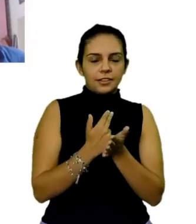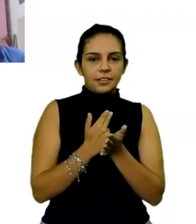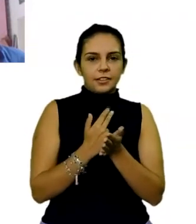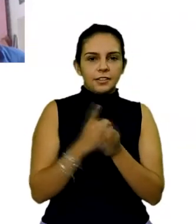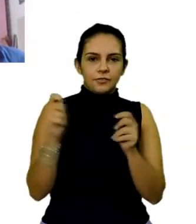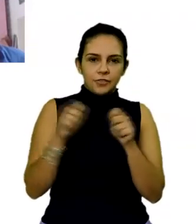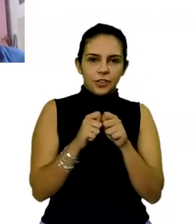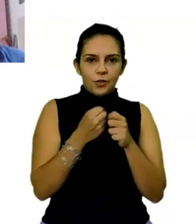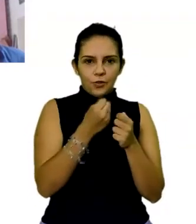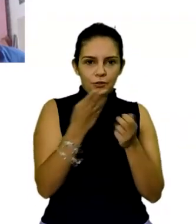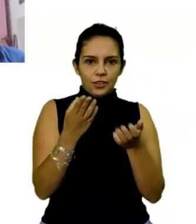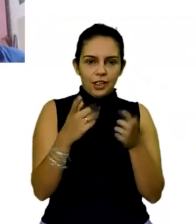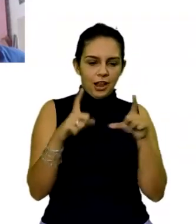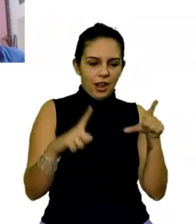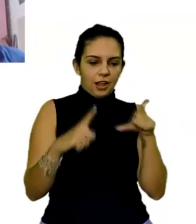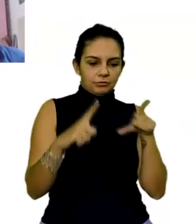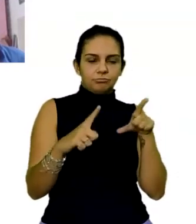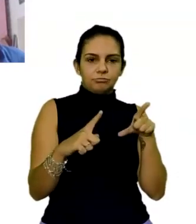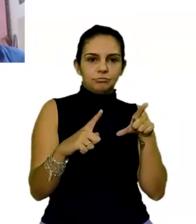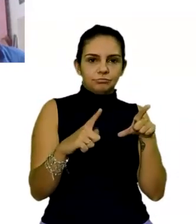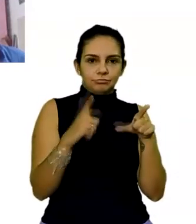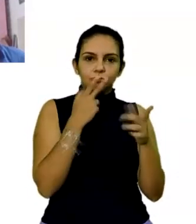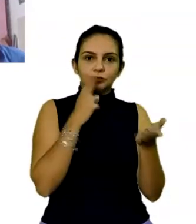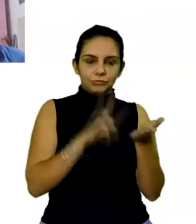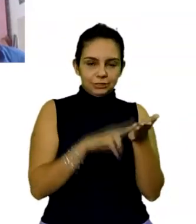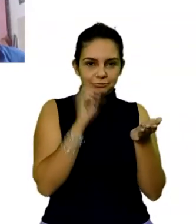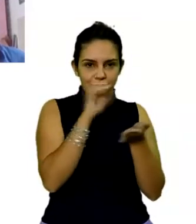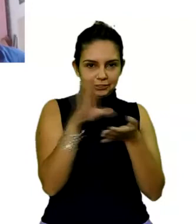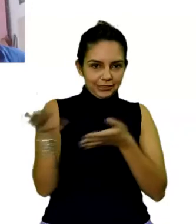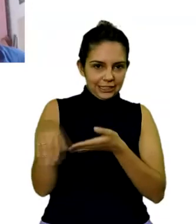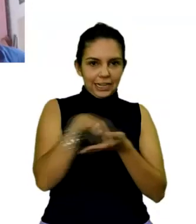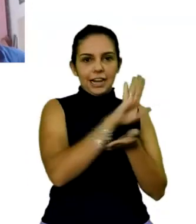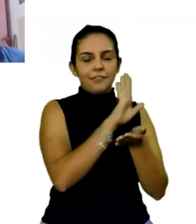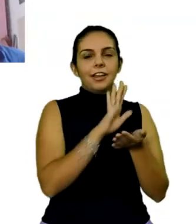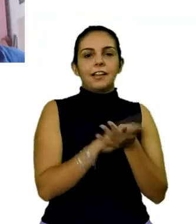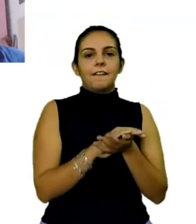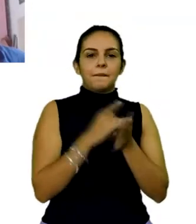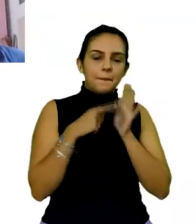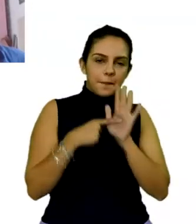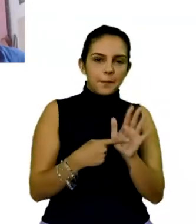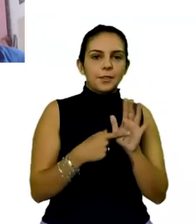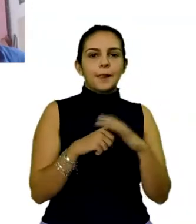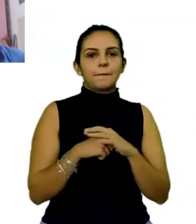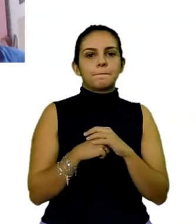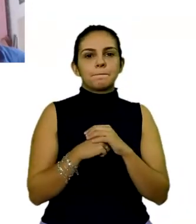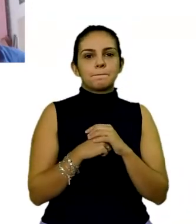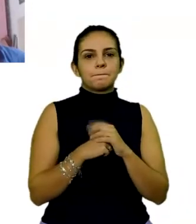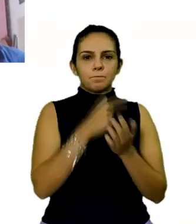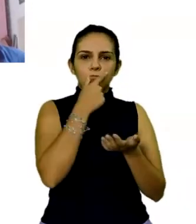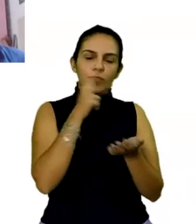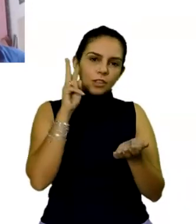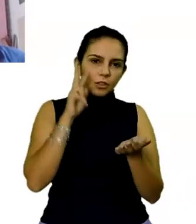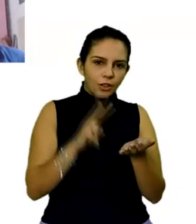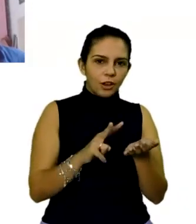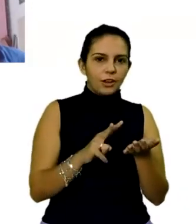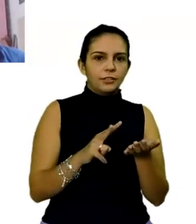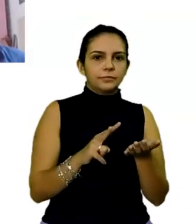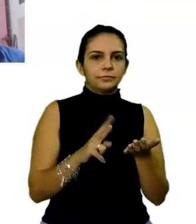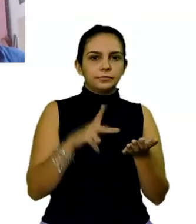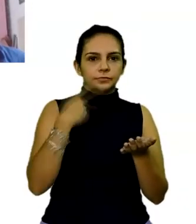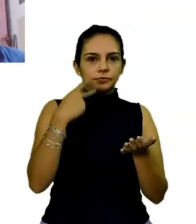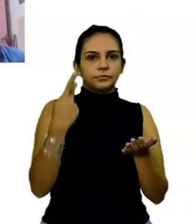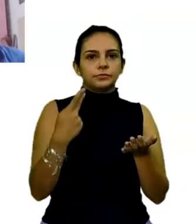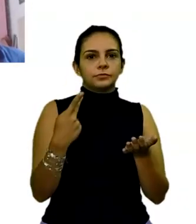fez alguns cartões para levar, para mostrar. Aí ele olhava os cartões